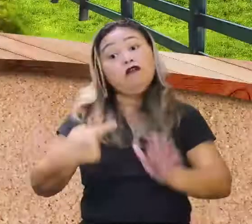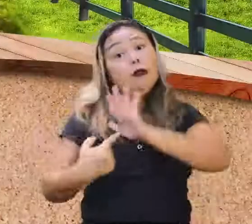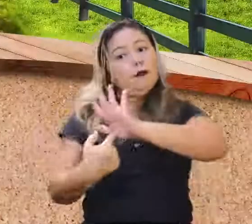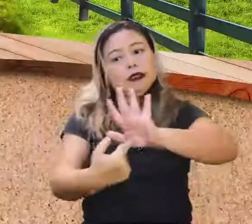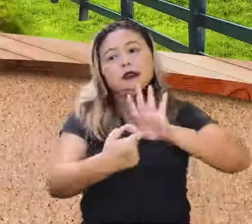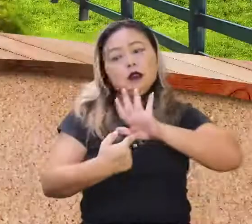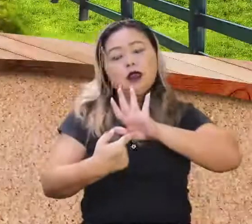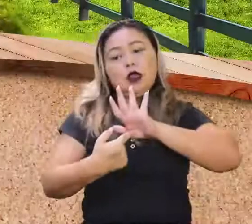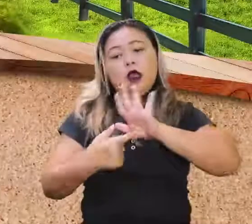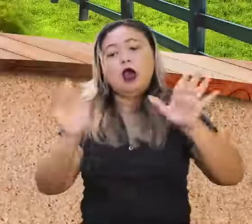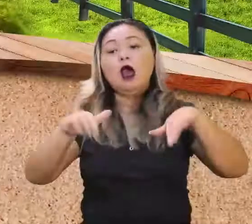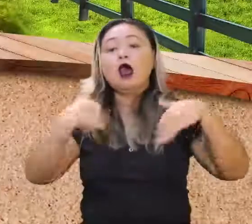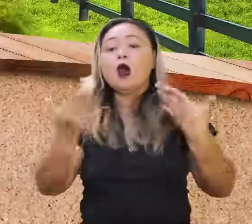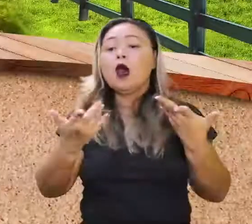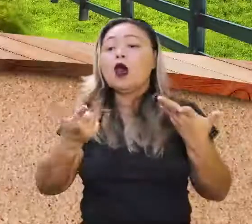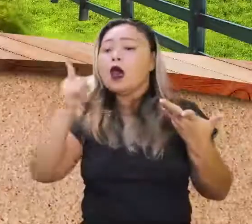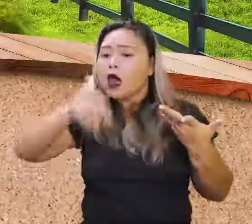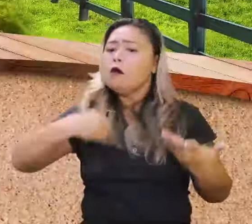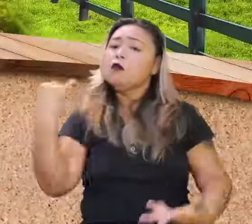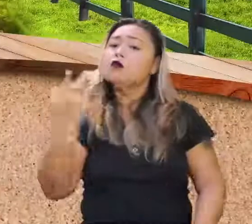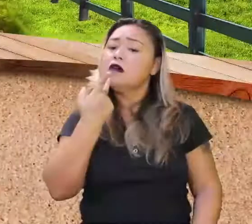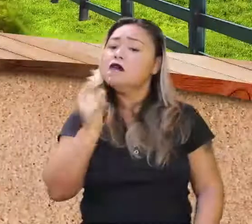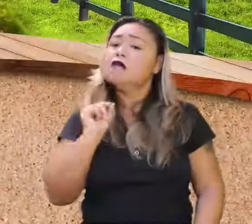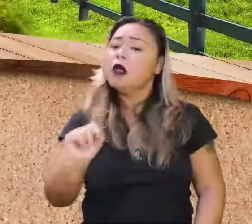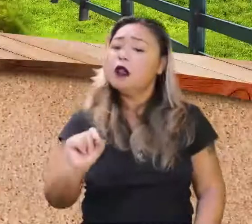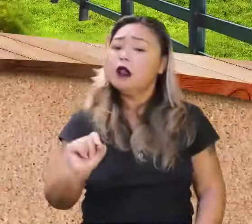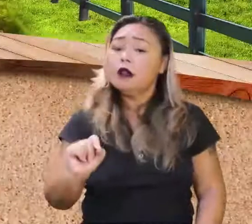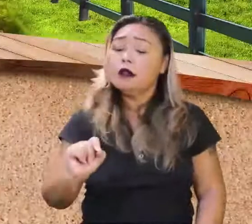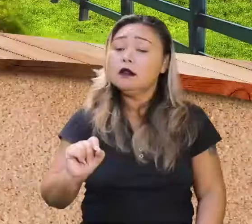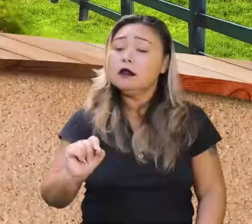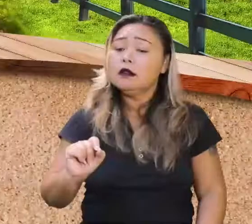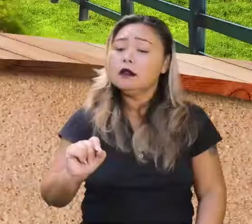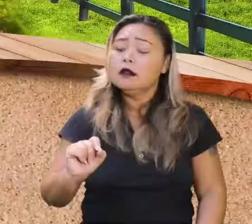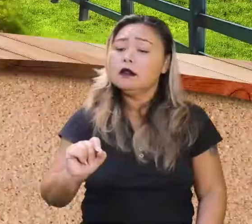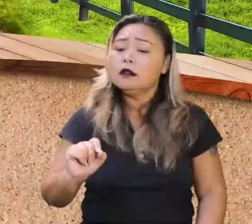importante frisarmos é que,